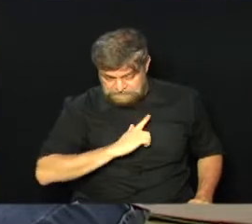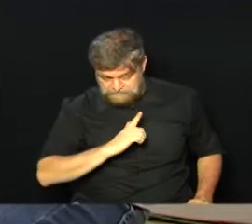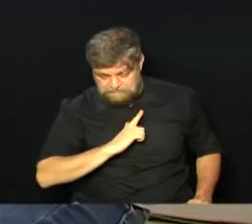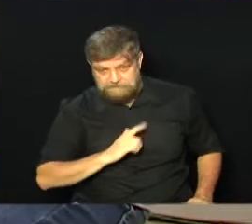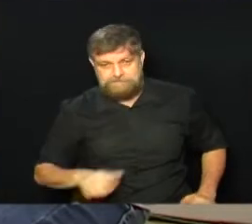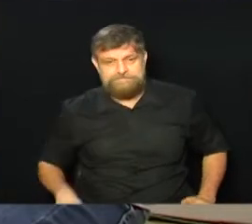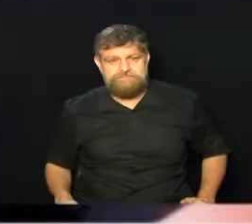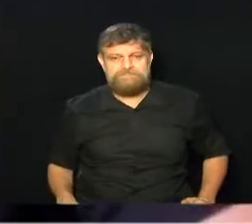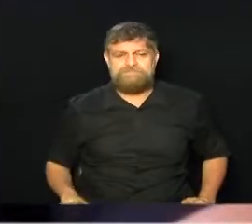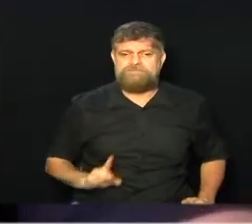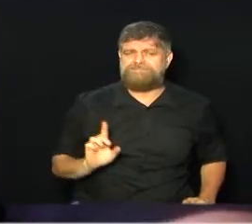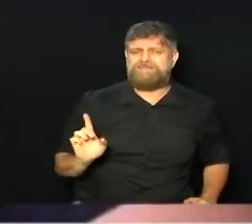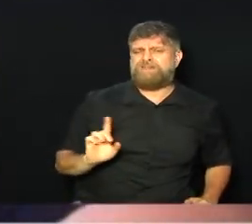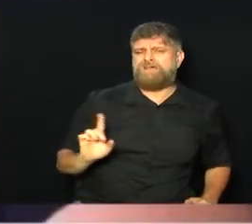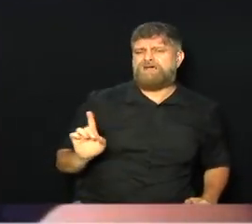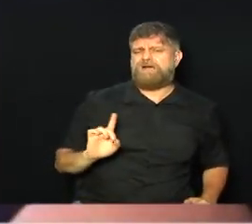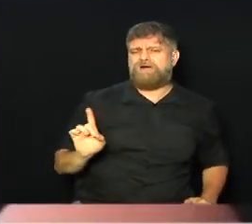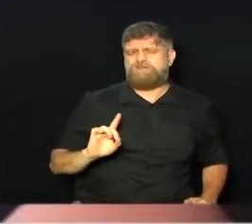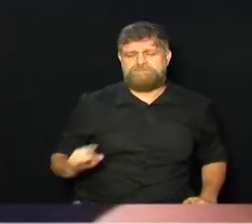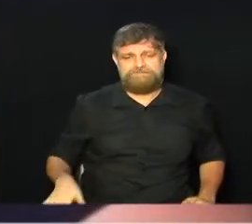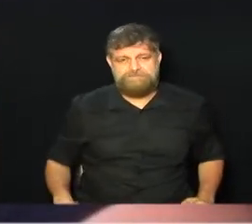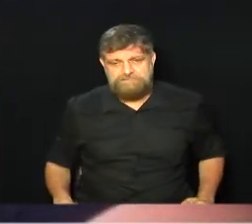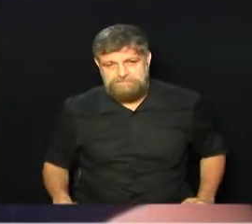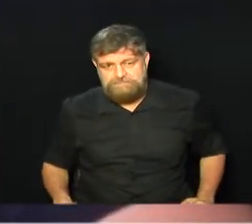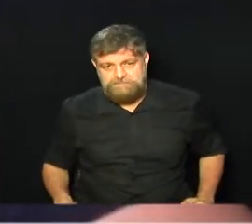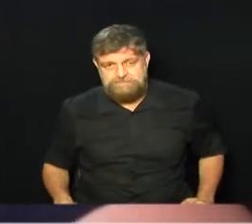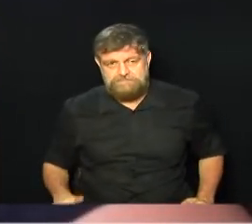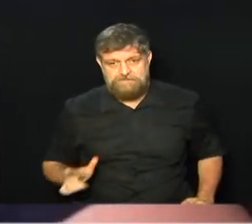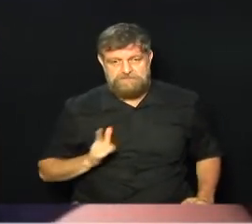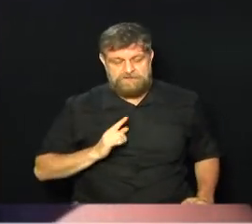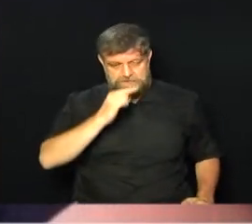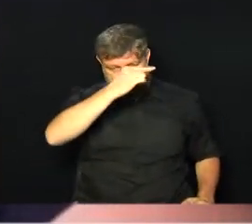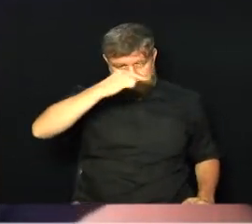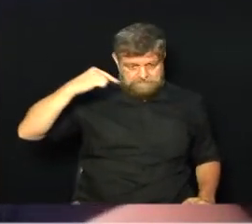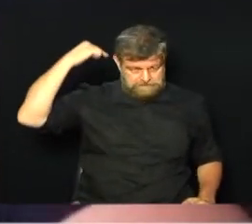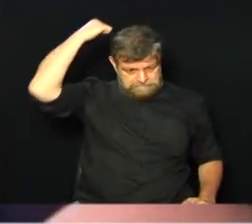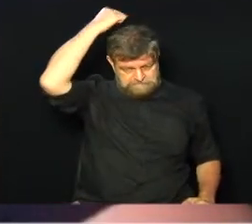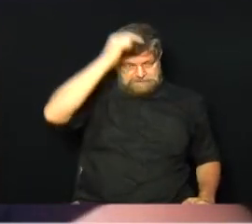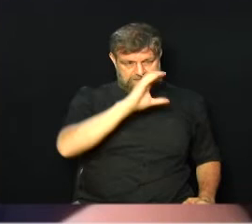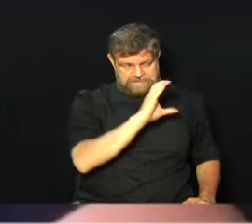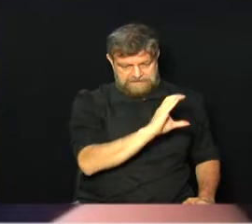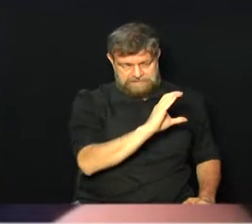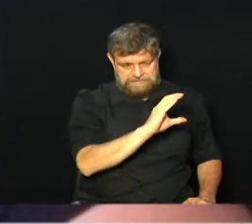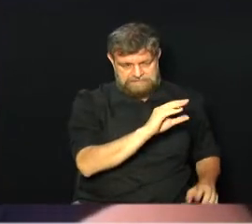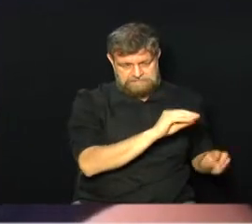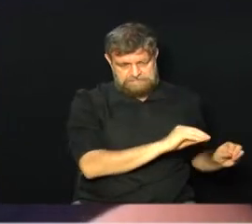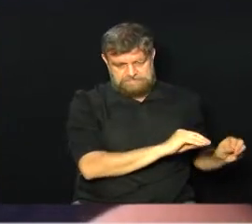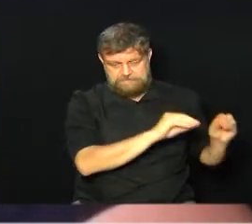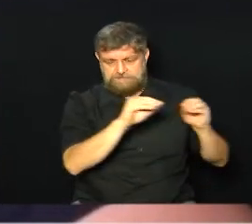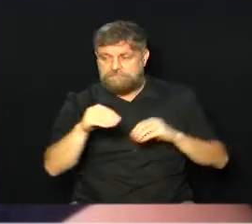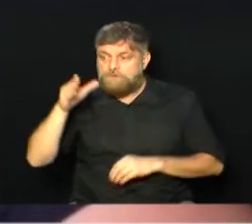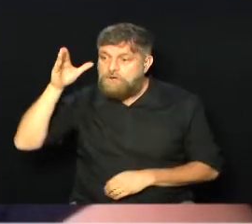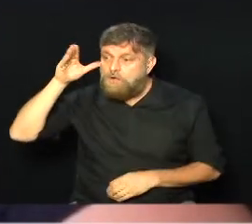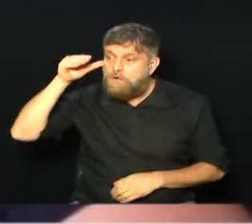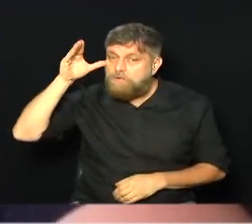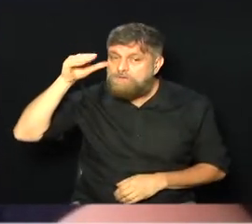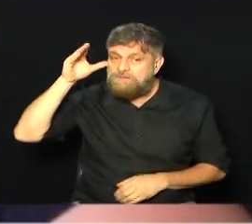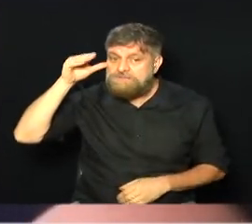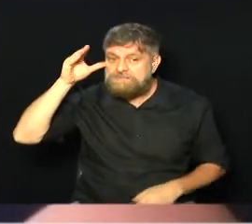Não, na Sérvia, na verdade, estava no São Caetano, né? Aí tive, uma curiosidade legal